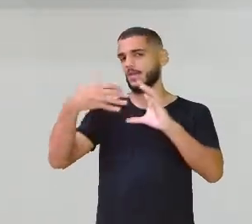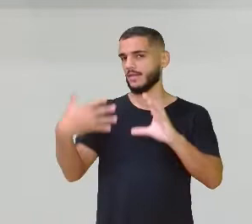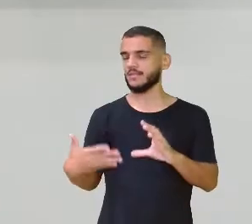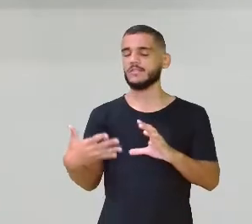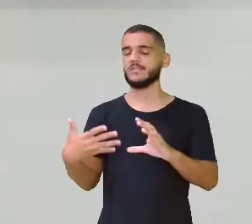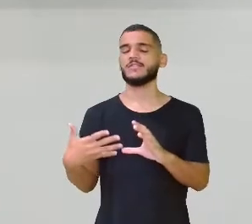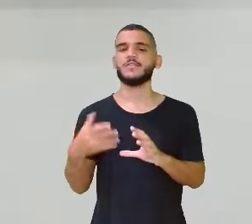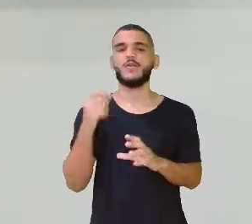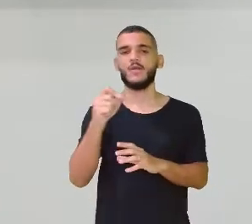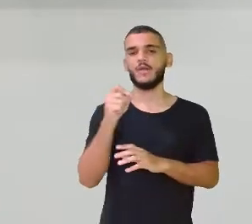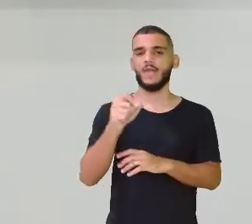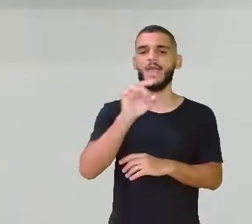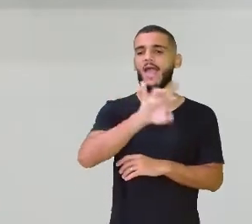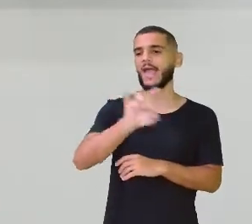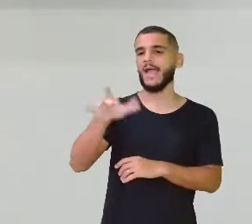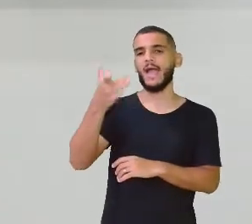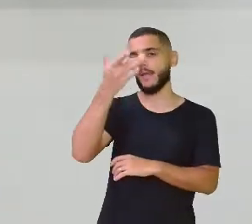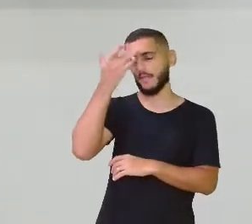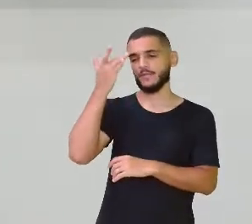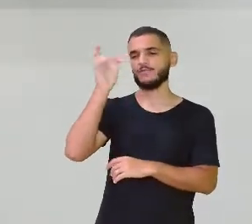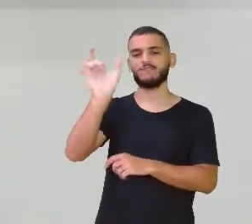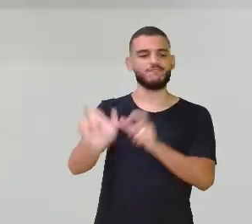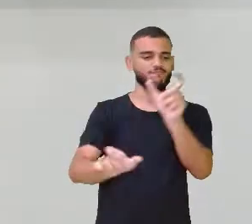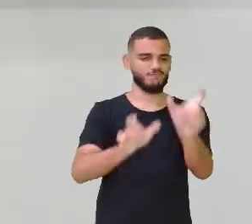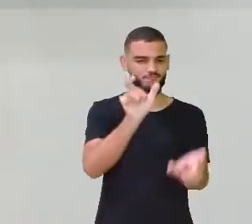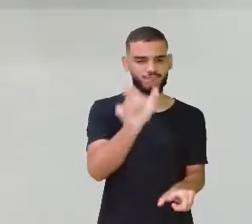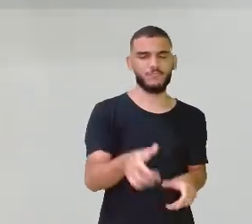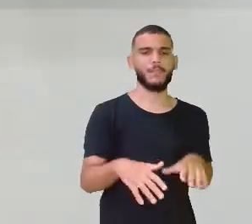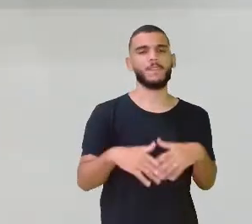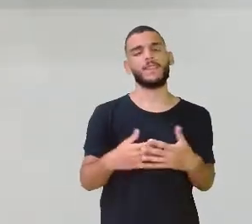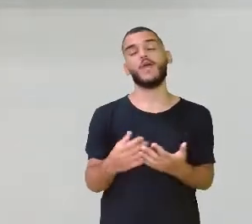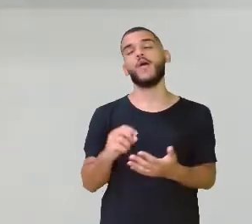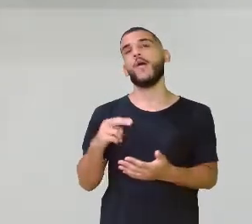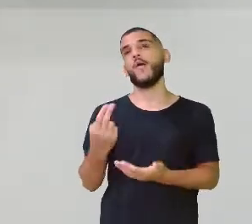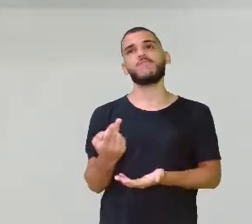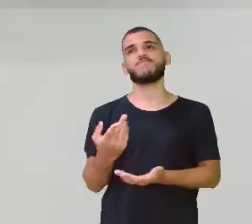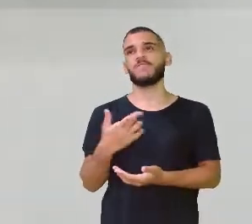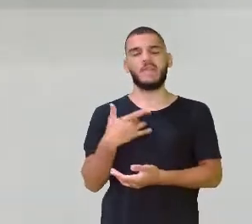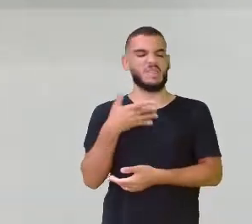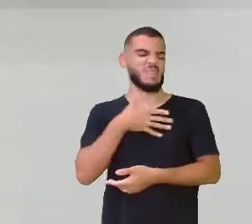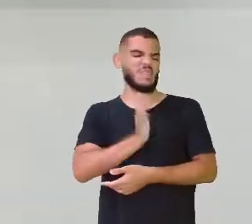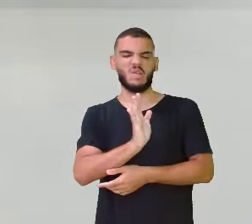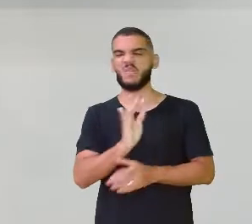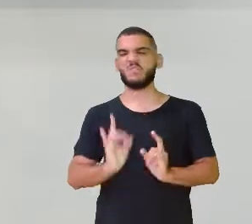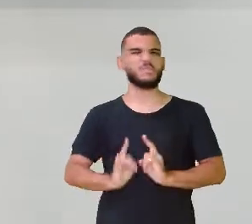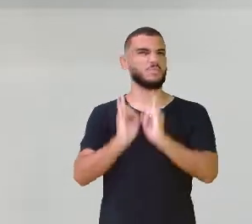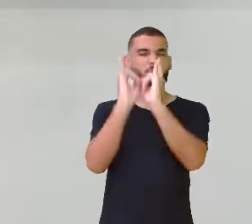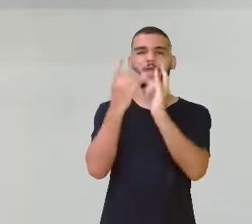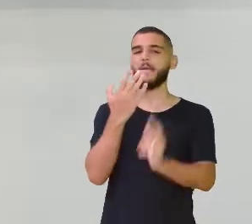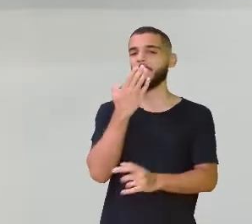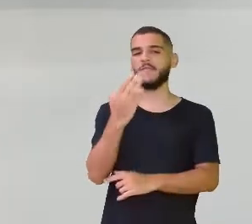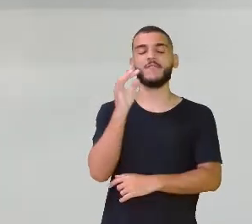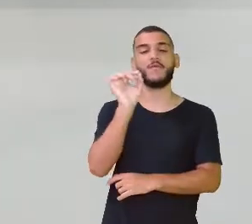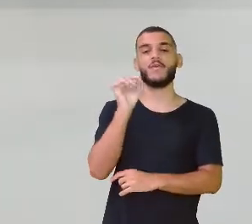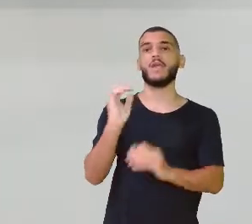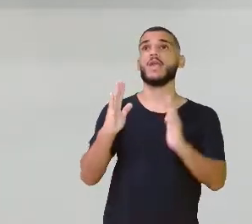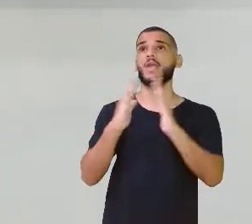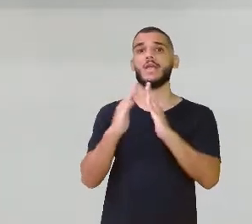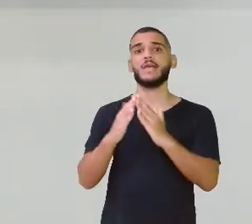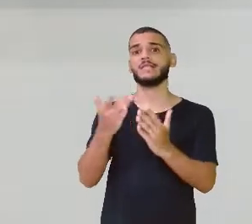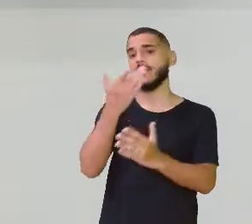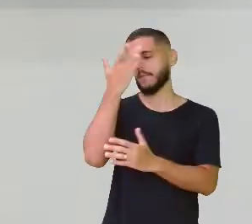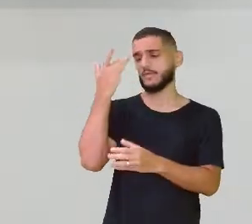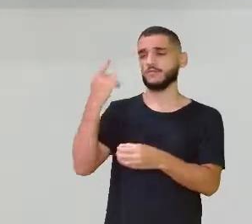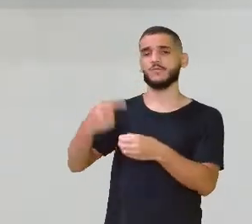que vai para cada um, individual. Ou não, pode ser uma pessoa que diz, eu detesto morar em prédio, eu prefiro morar em casa. E pode ser que tenha uma pessoa no